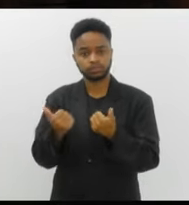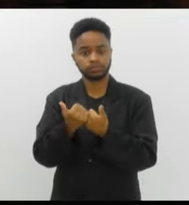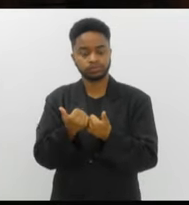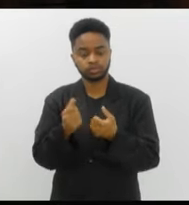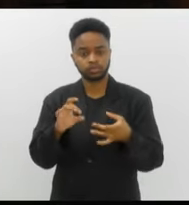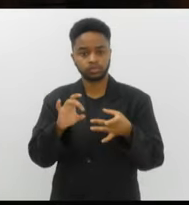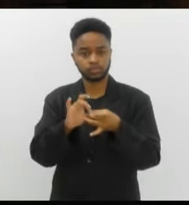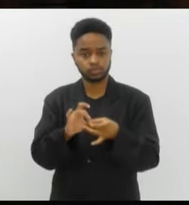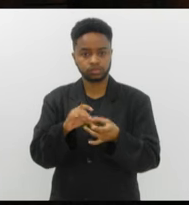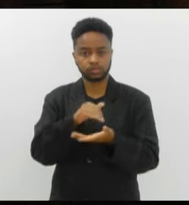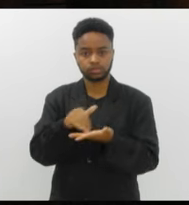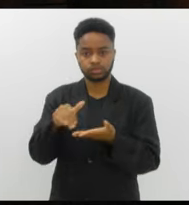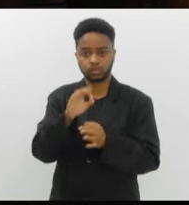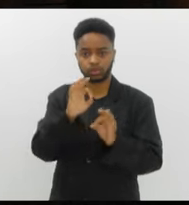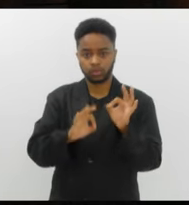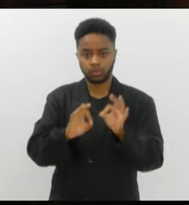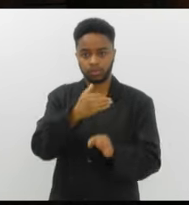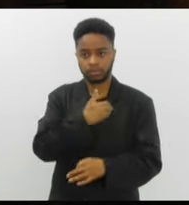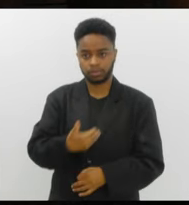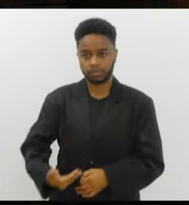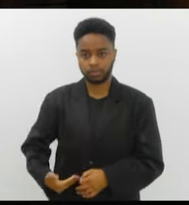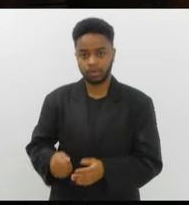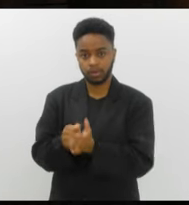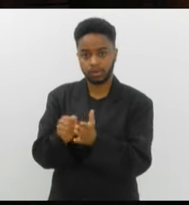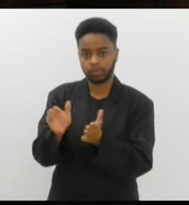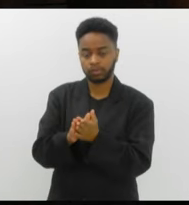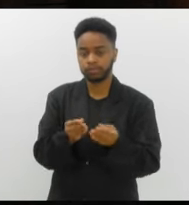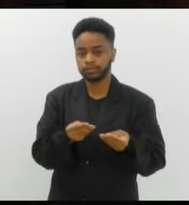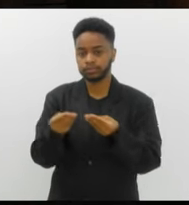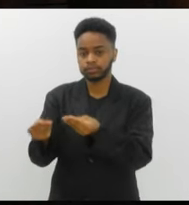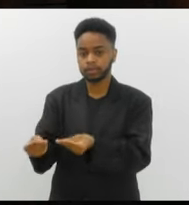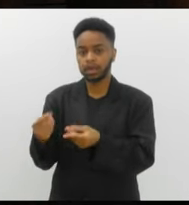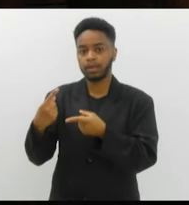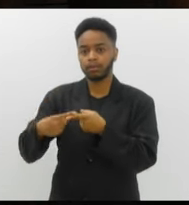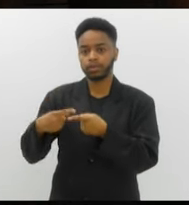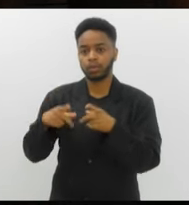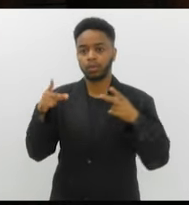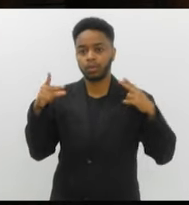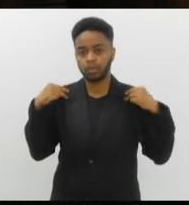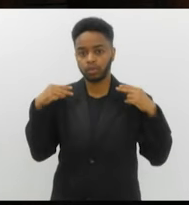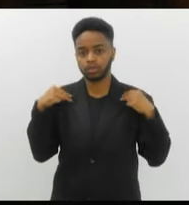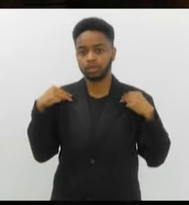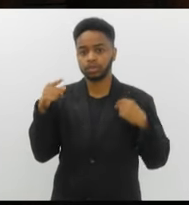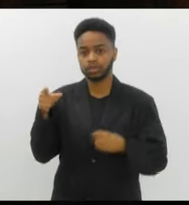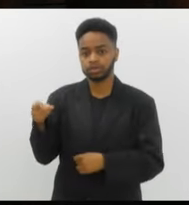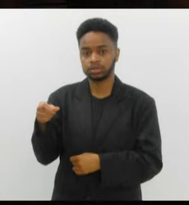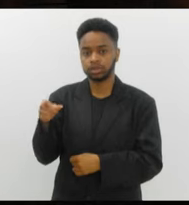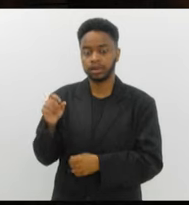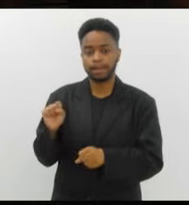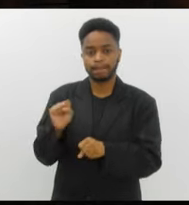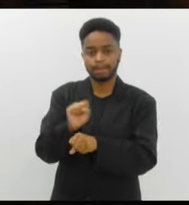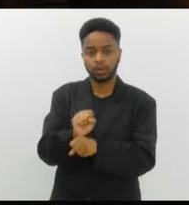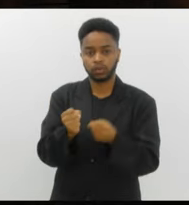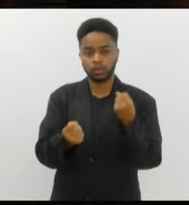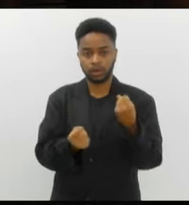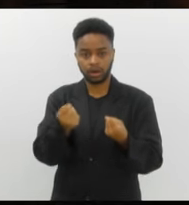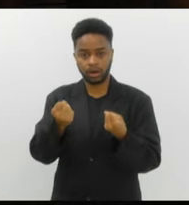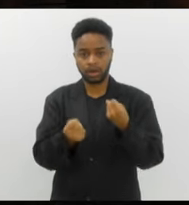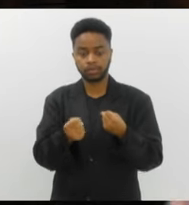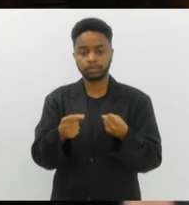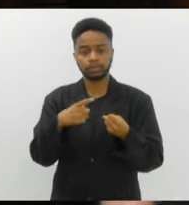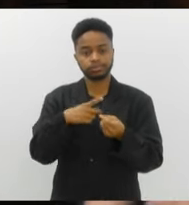Pública, e o multou, porque o motorista de aplicativo parou o seu veículo e com